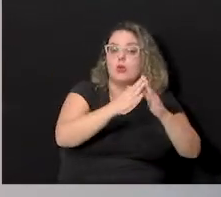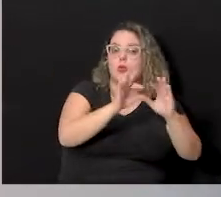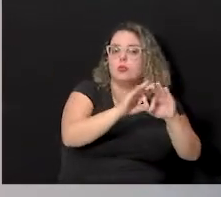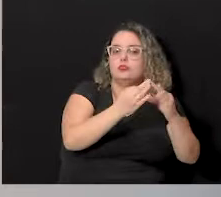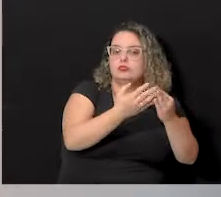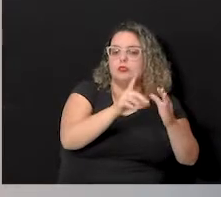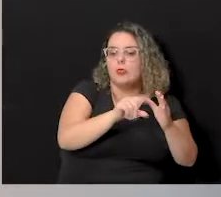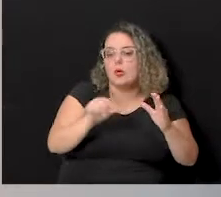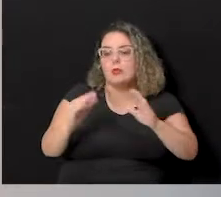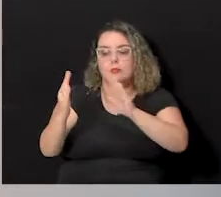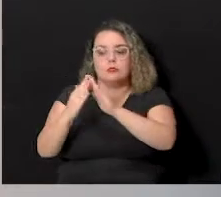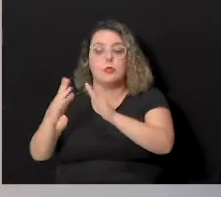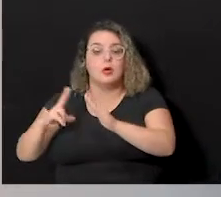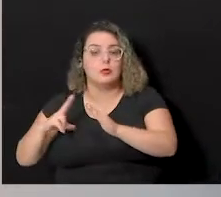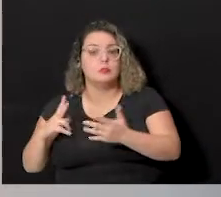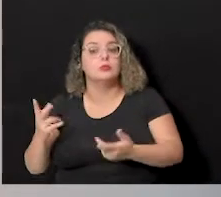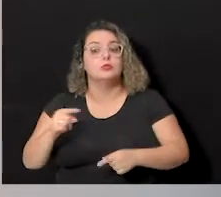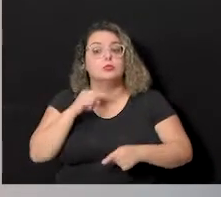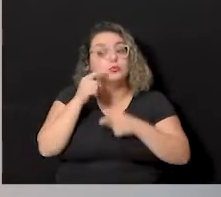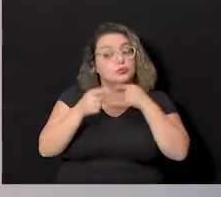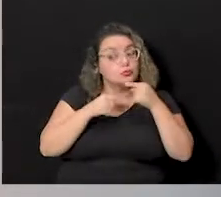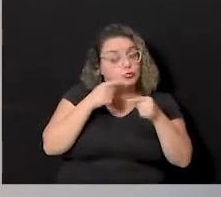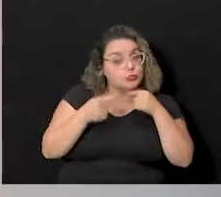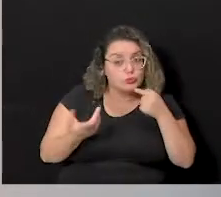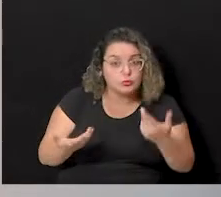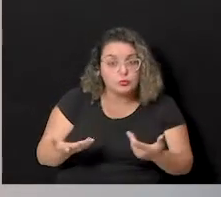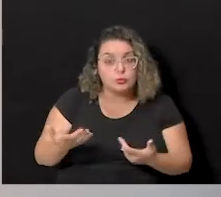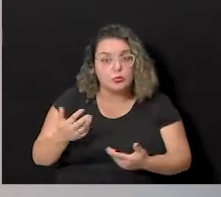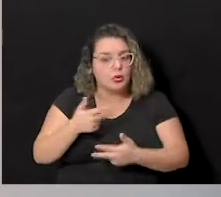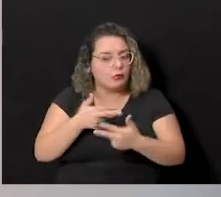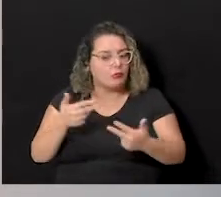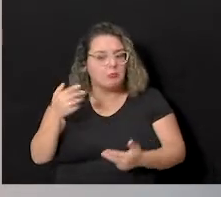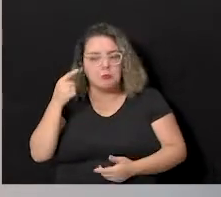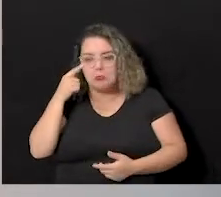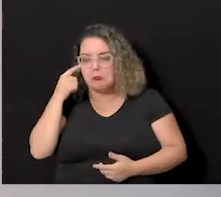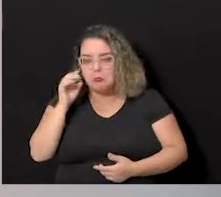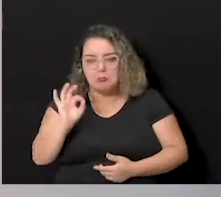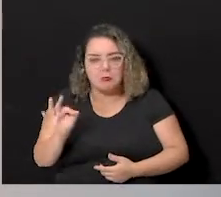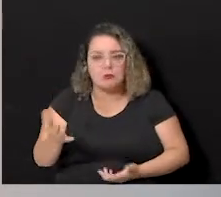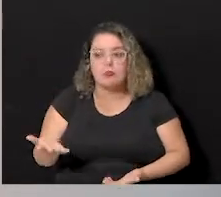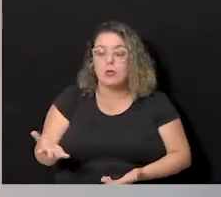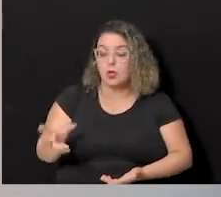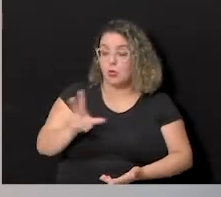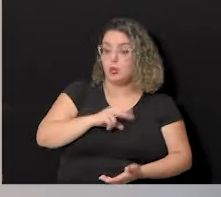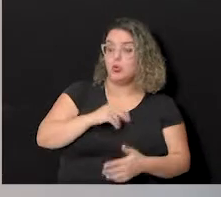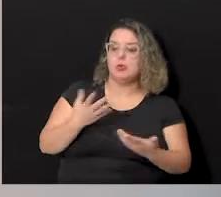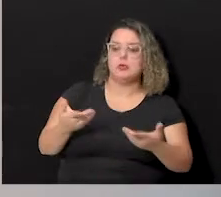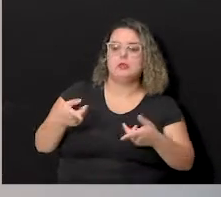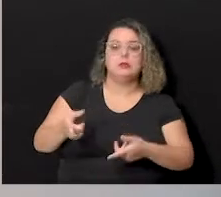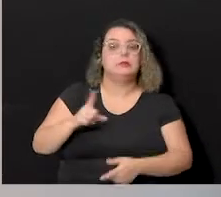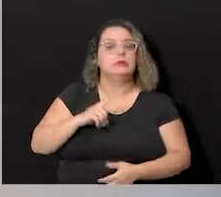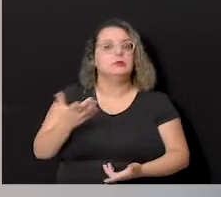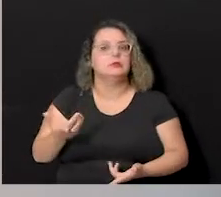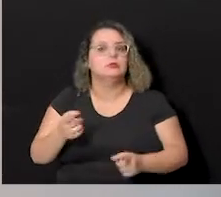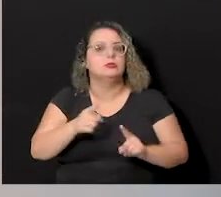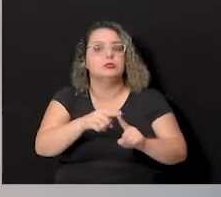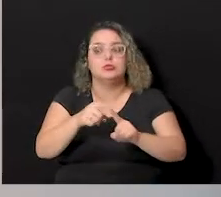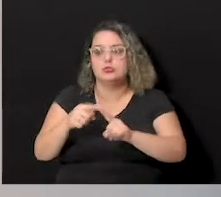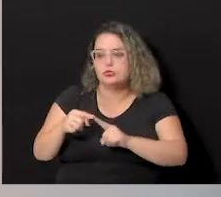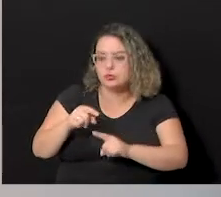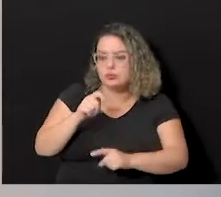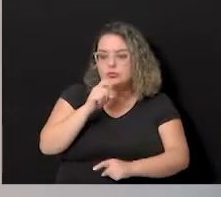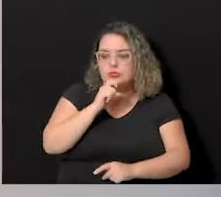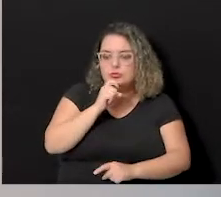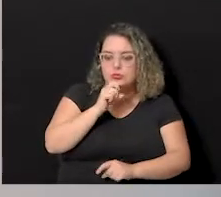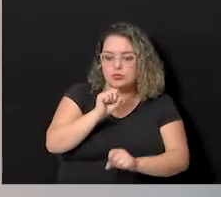sair da casa dos pais, muitas dúvidas surgem, coisas que a gente nem imaginava e de repente, meu Deus, tem tipos